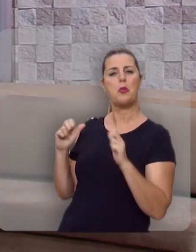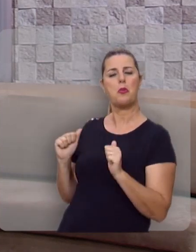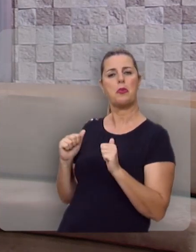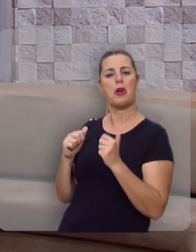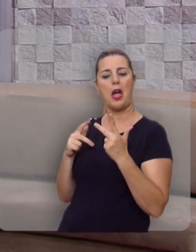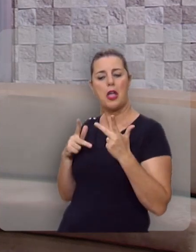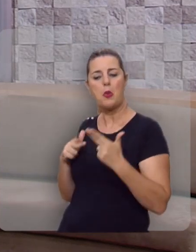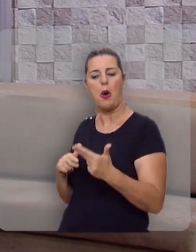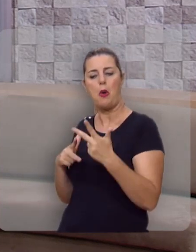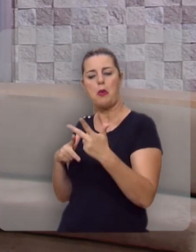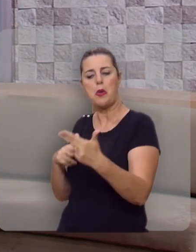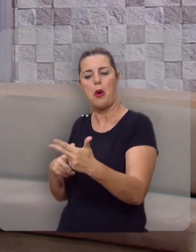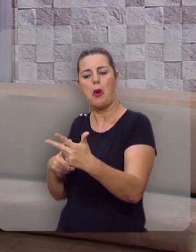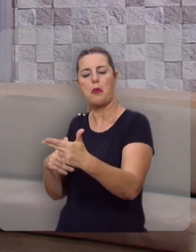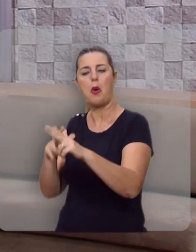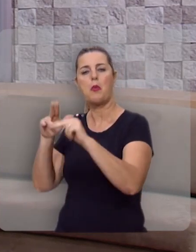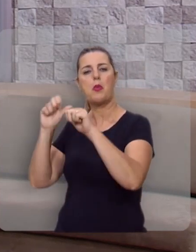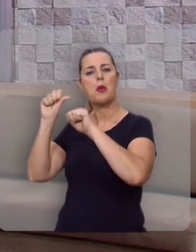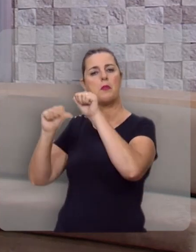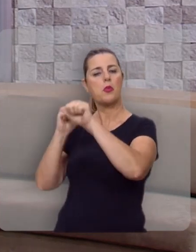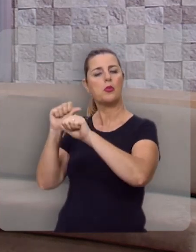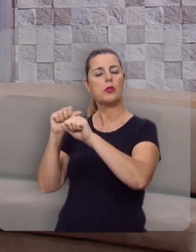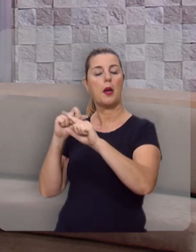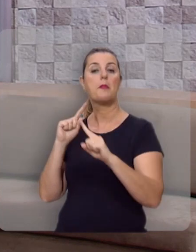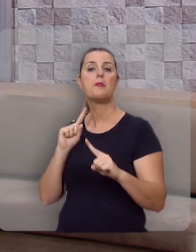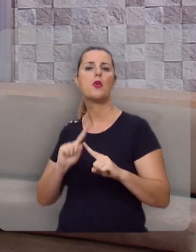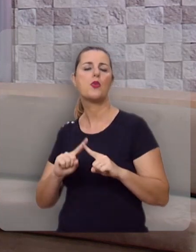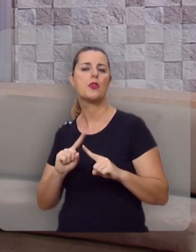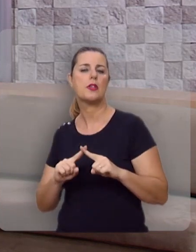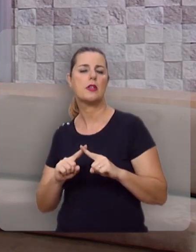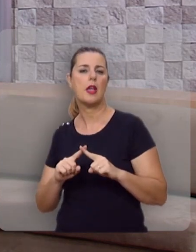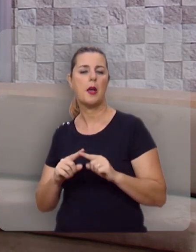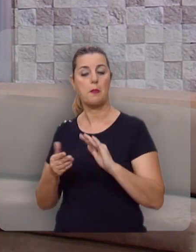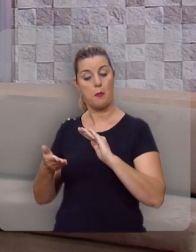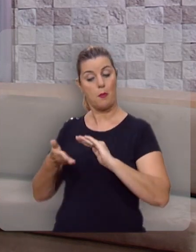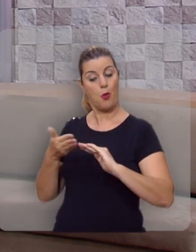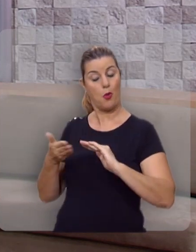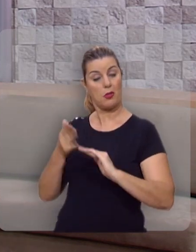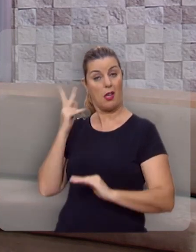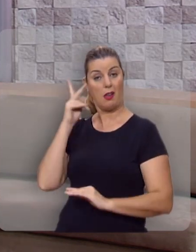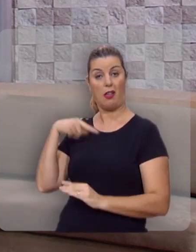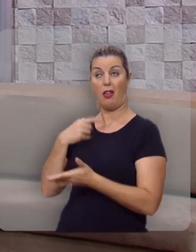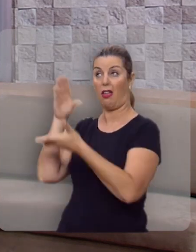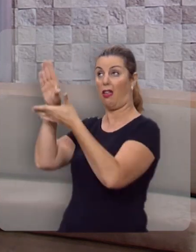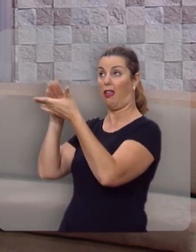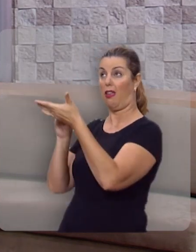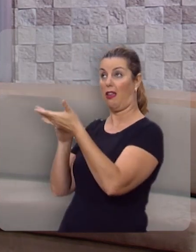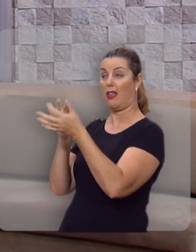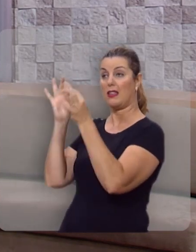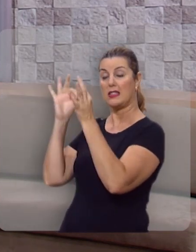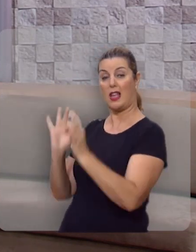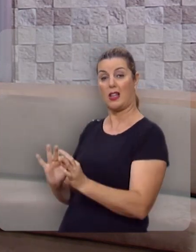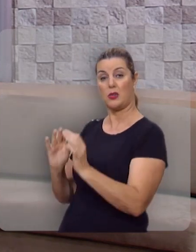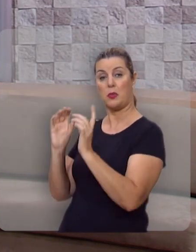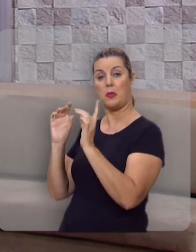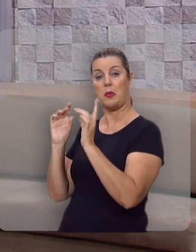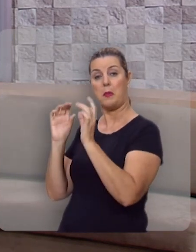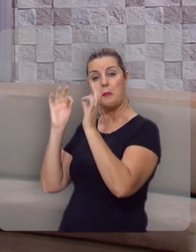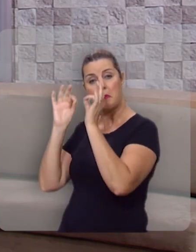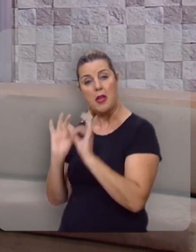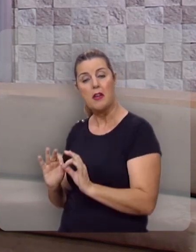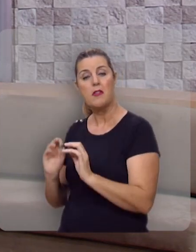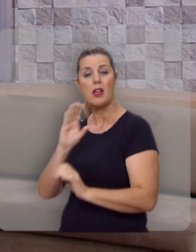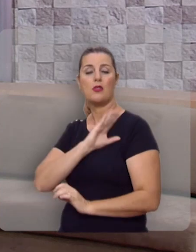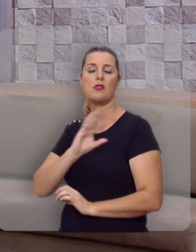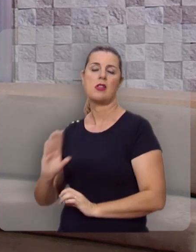altera, é a mesma sempre, é imutável. Sabe por quê? Porque o modelo para você é absoluto, é